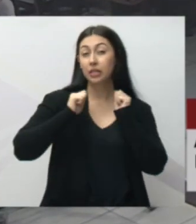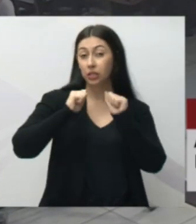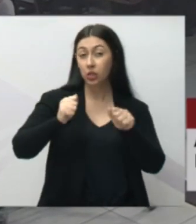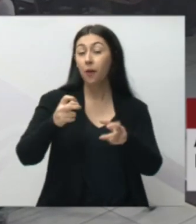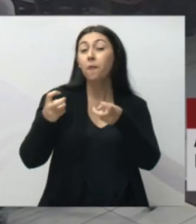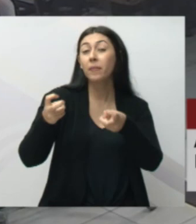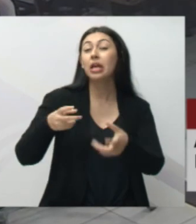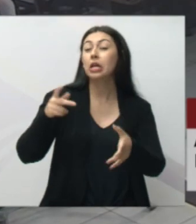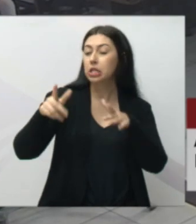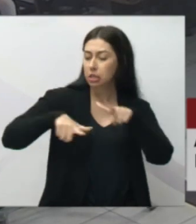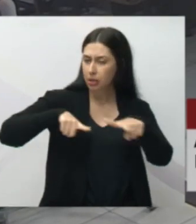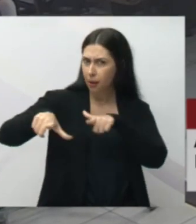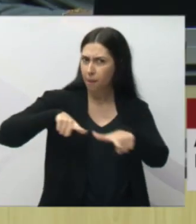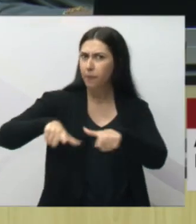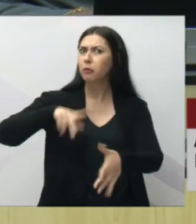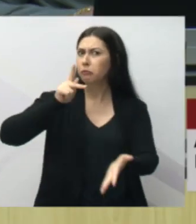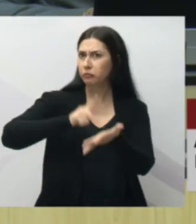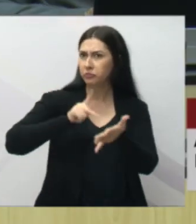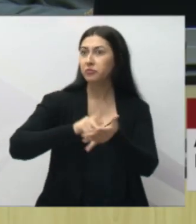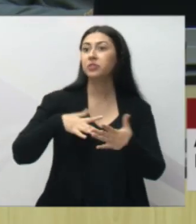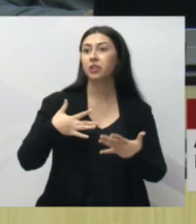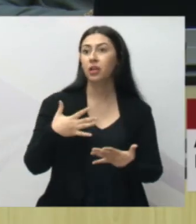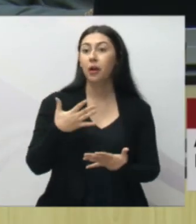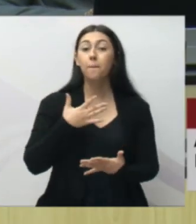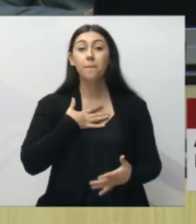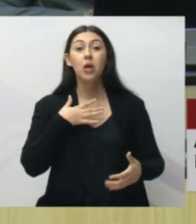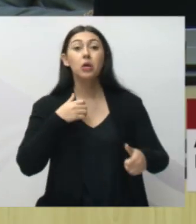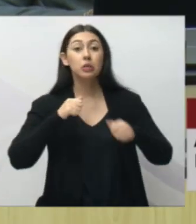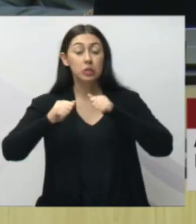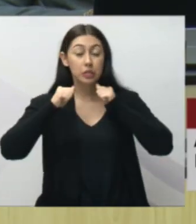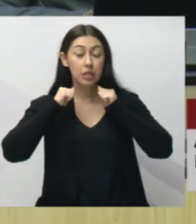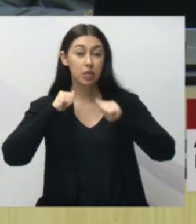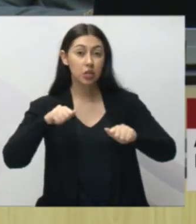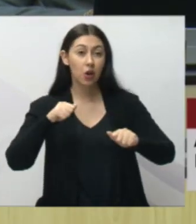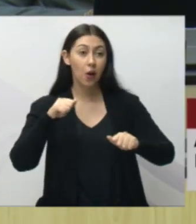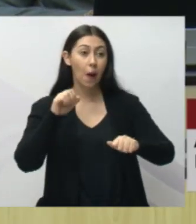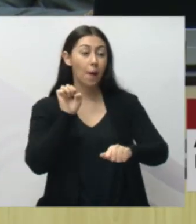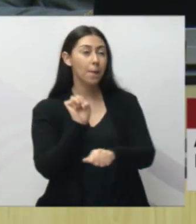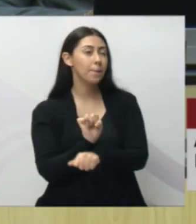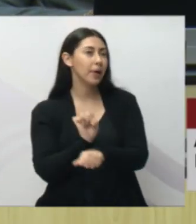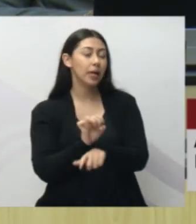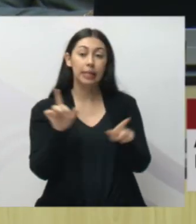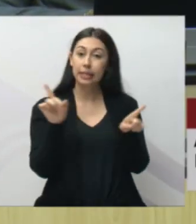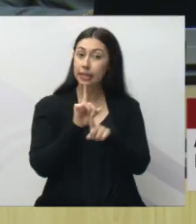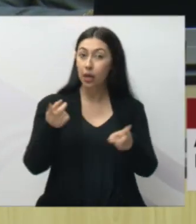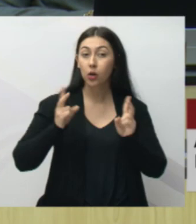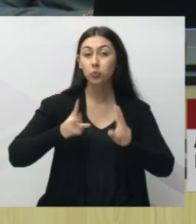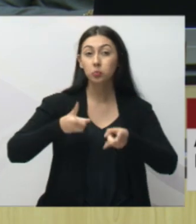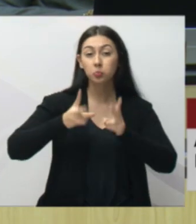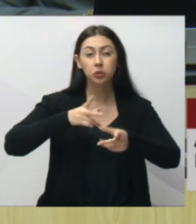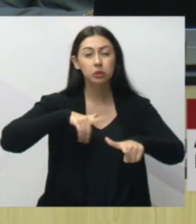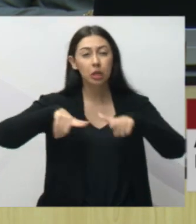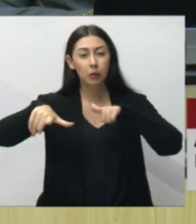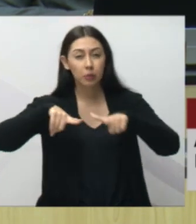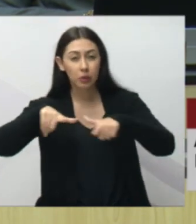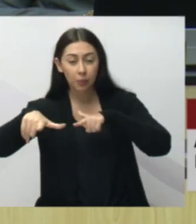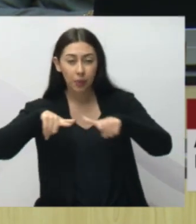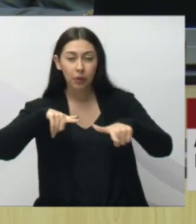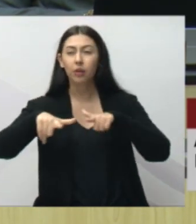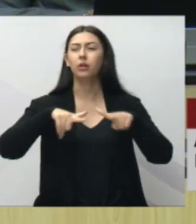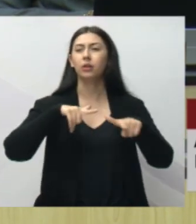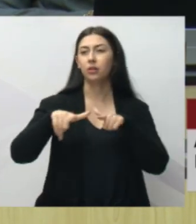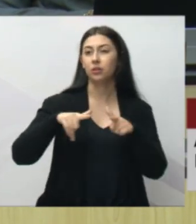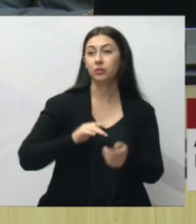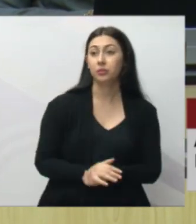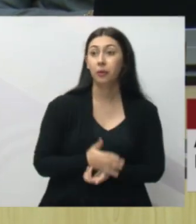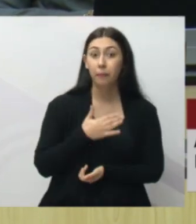assessores, eu tenho certeza, assim como os outros assessores, não param dentro do gabinete em nenhum momento. Ou é atender telefone, ou atender munícipe, ou estar na rua.